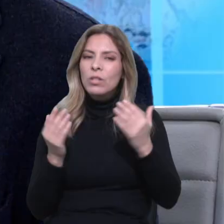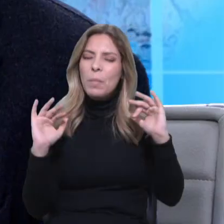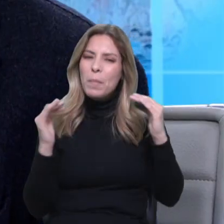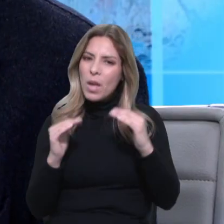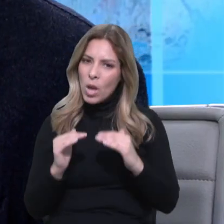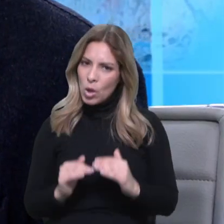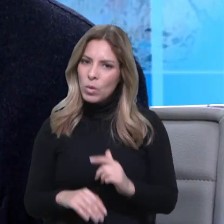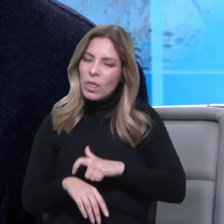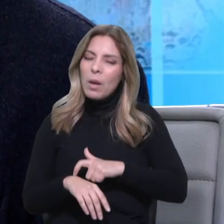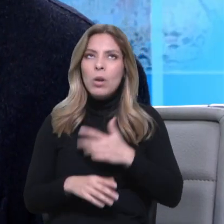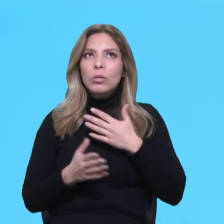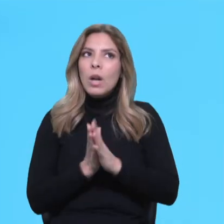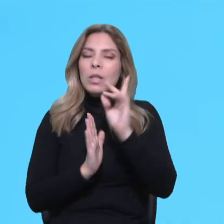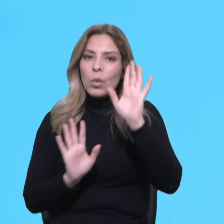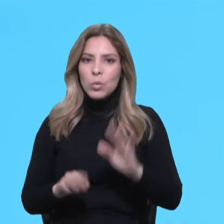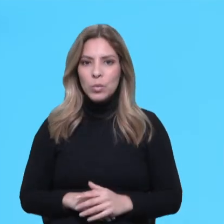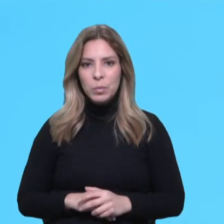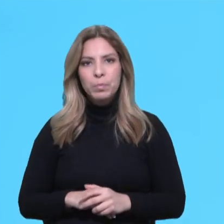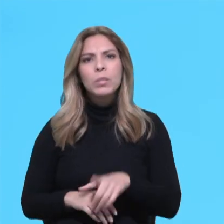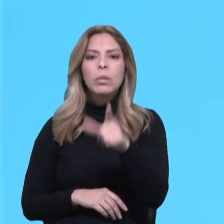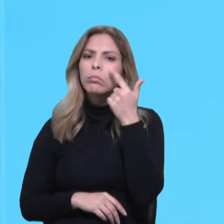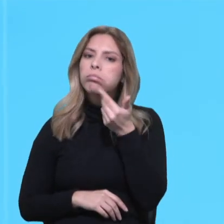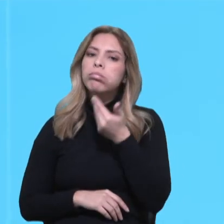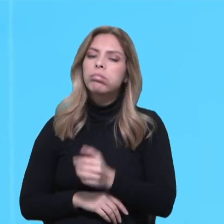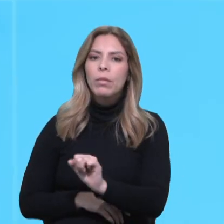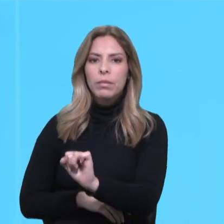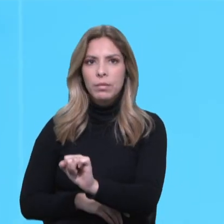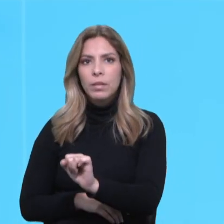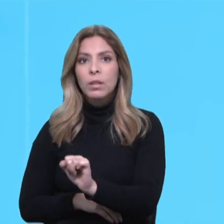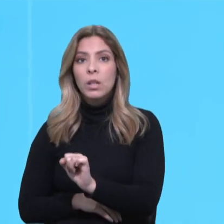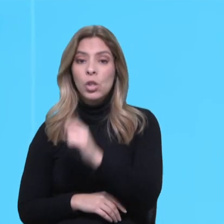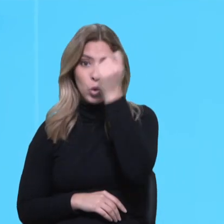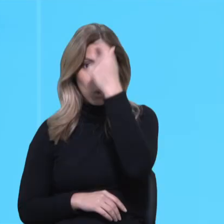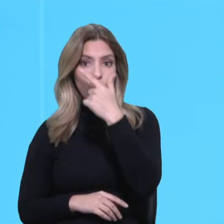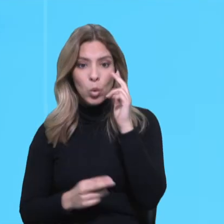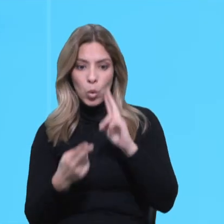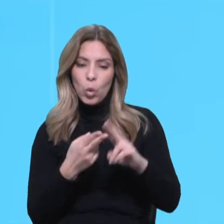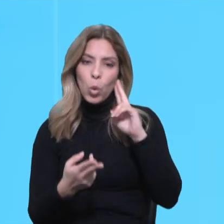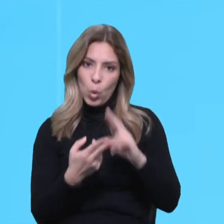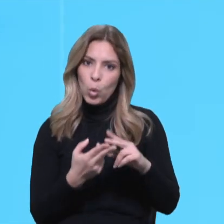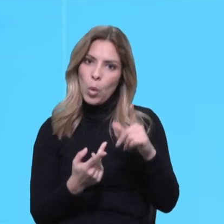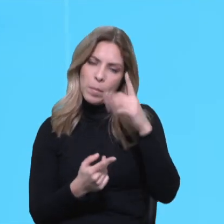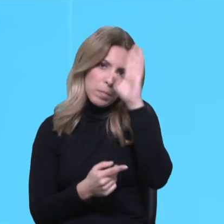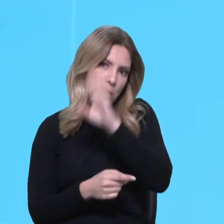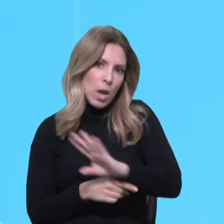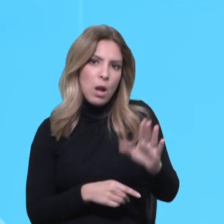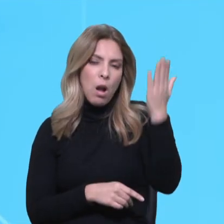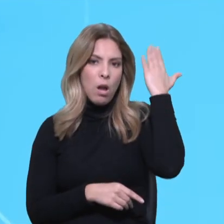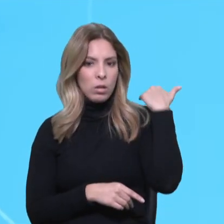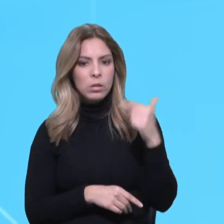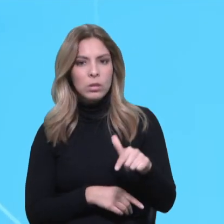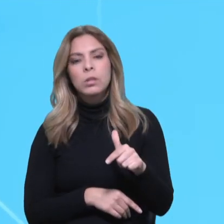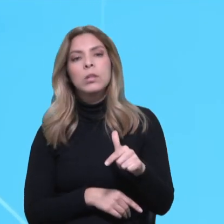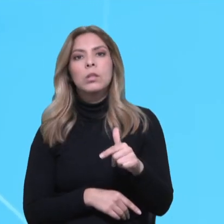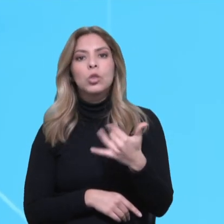graças a Deus. Deixe-me ir à sua experiência, João, que falava que conhece esta história do encontro cristão desde a sua gênese, salvo erro, no ano